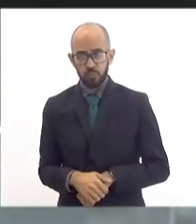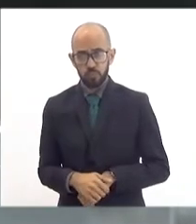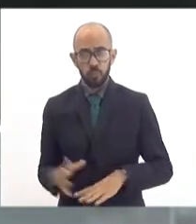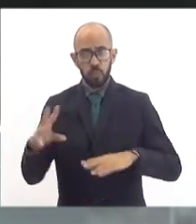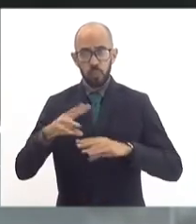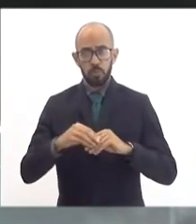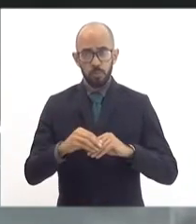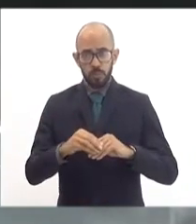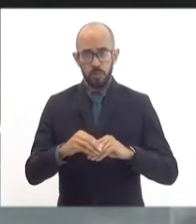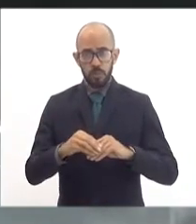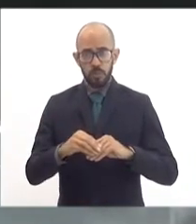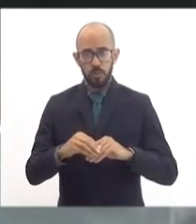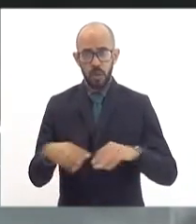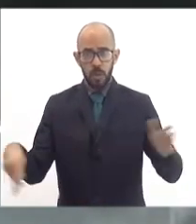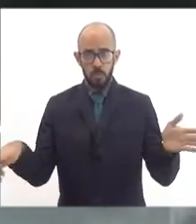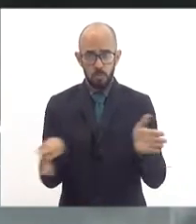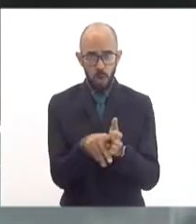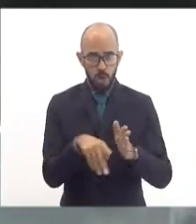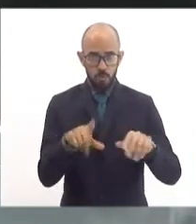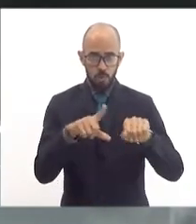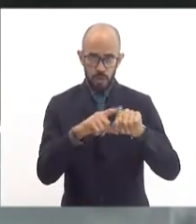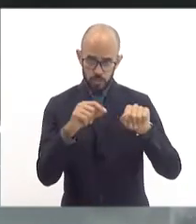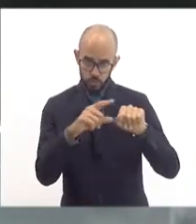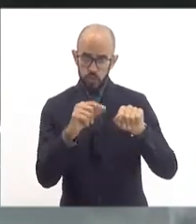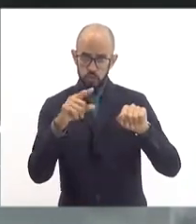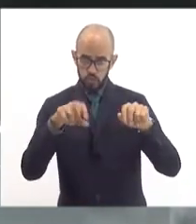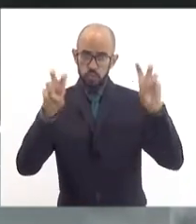acrescenta ao próprio artigo 2º da lei